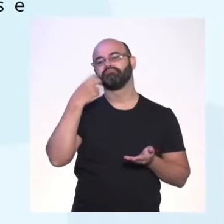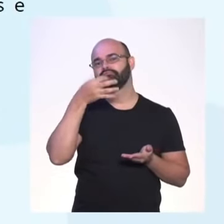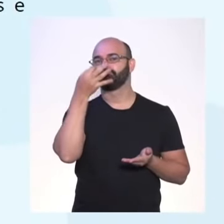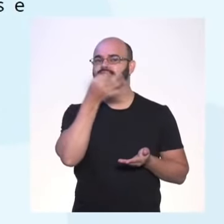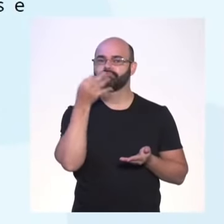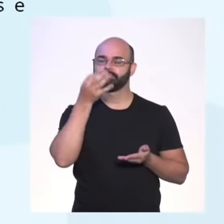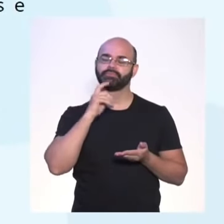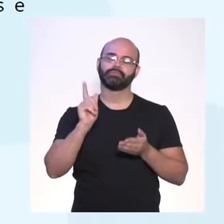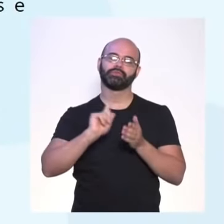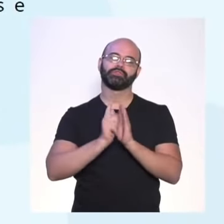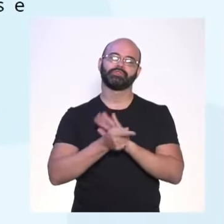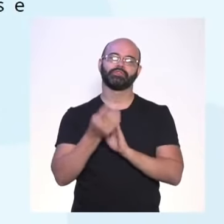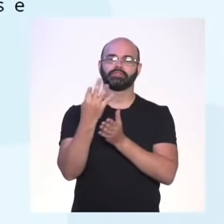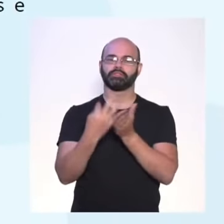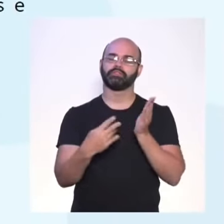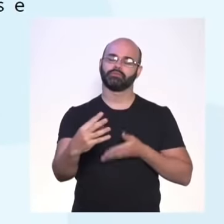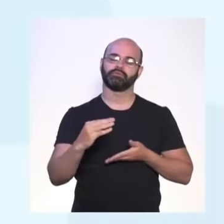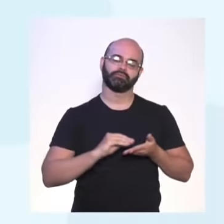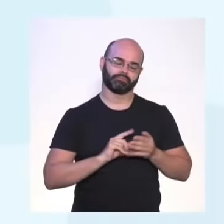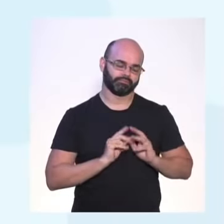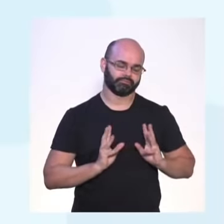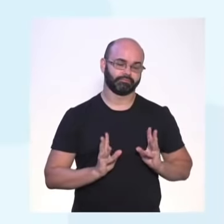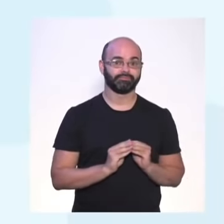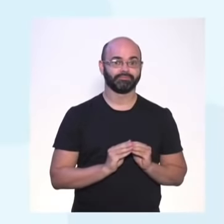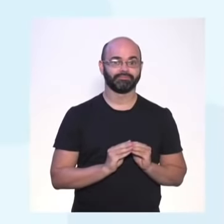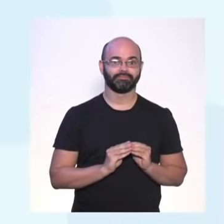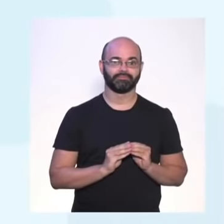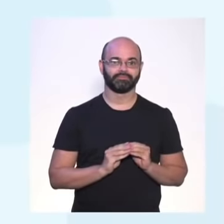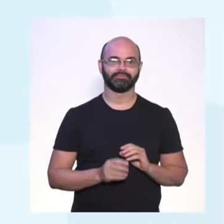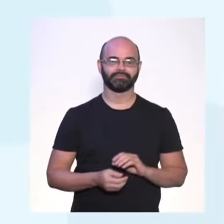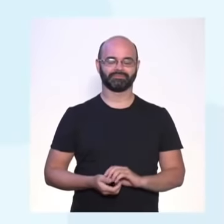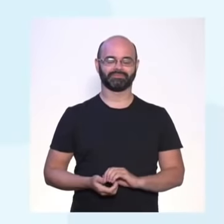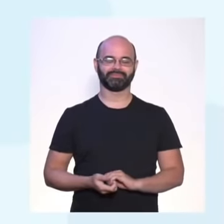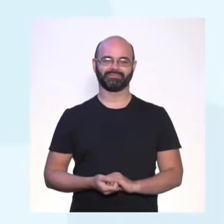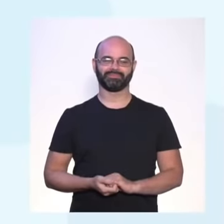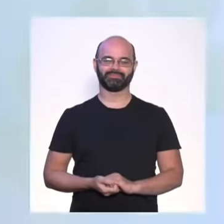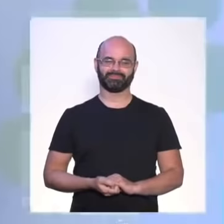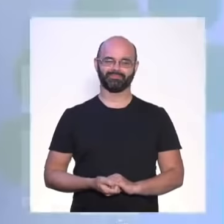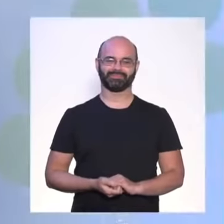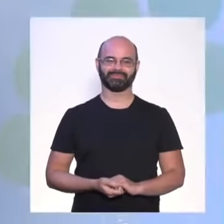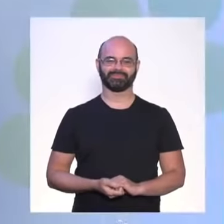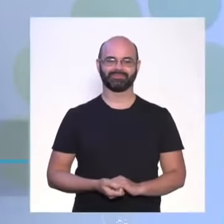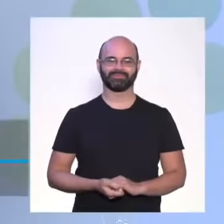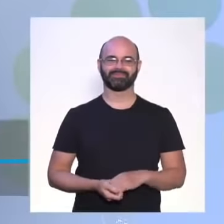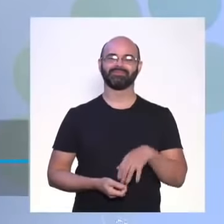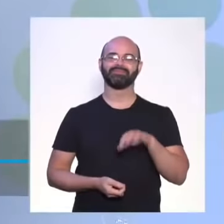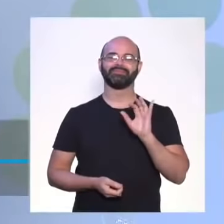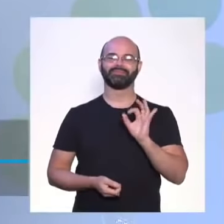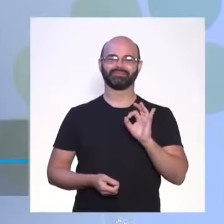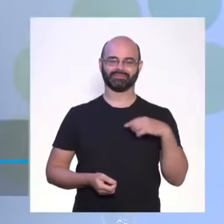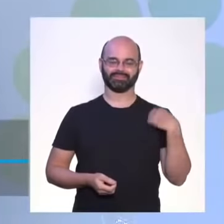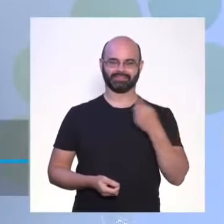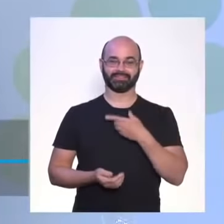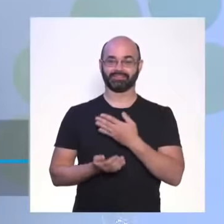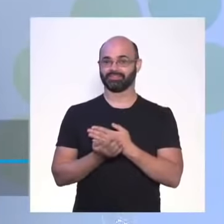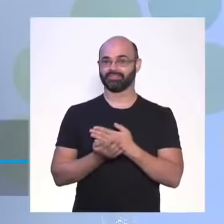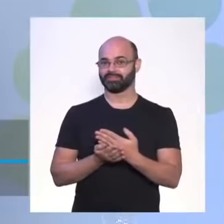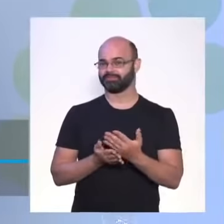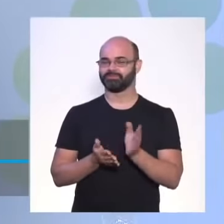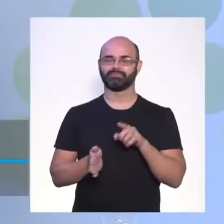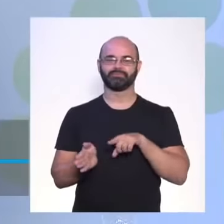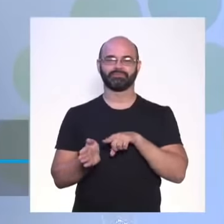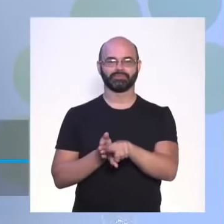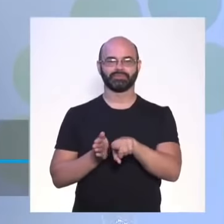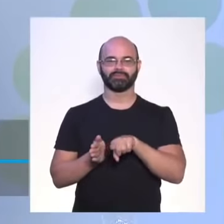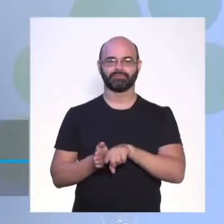do gênero textual resumo É isso aí muito bem para iniciarmos aí ó temos duas